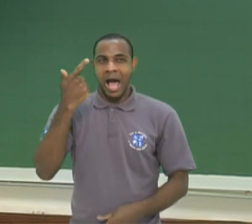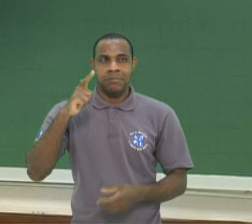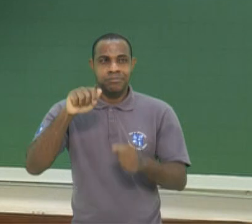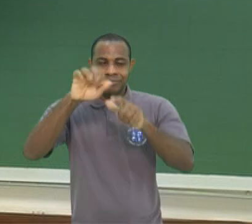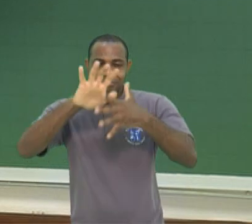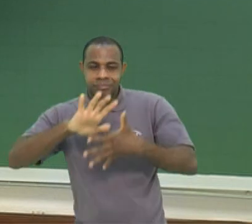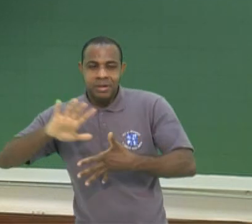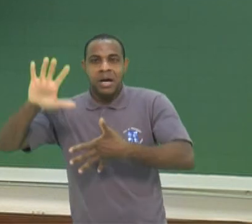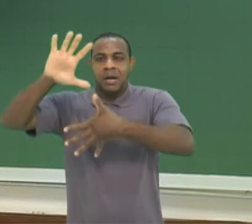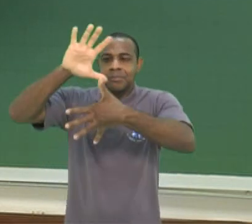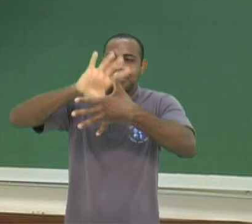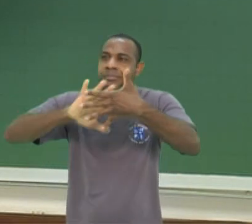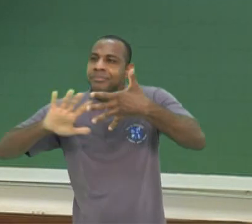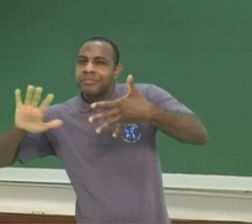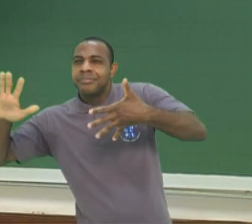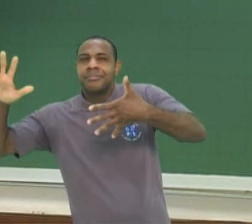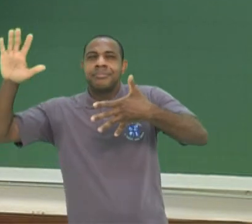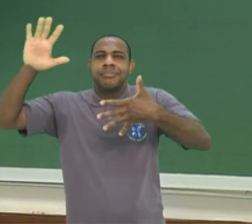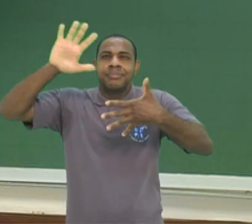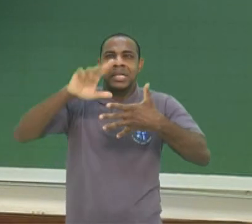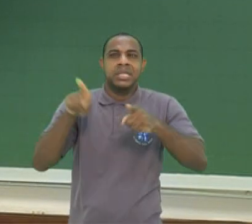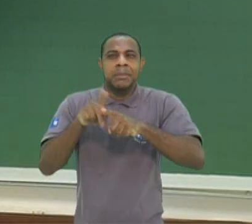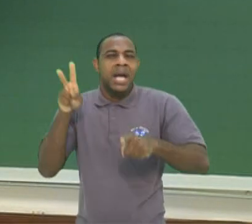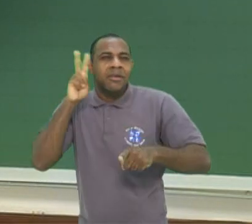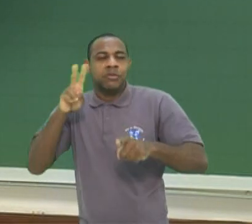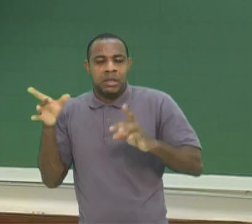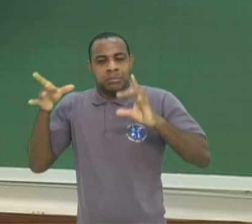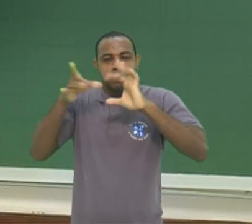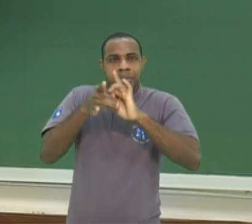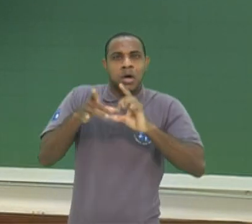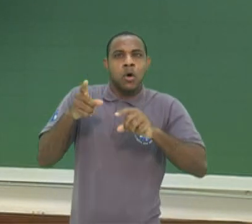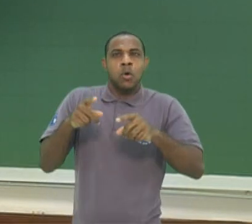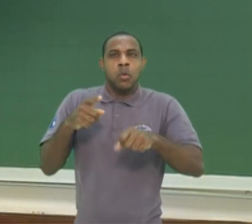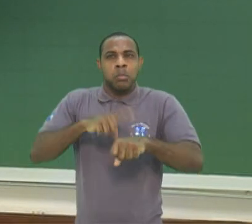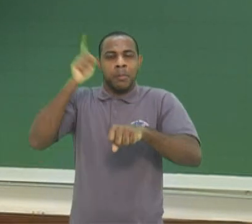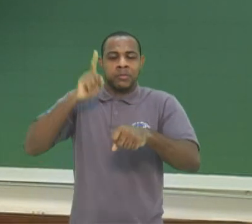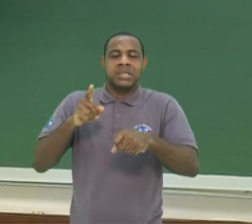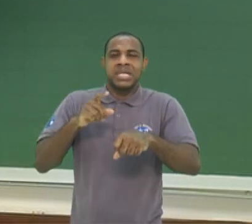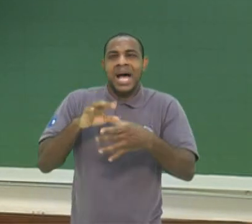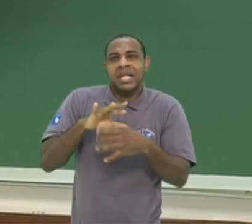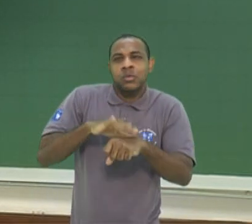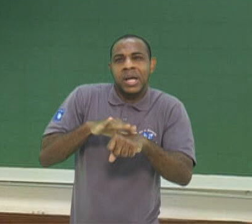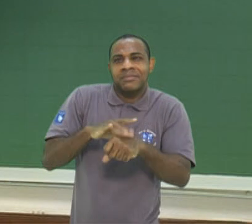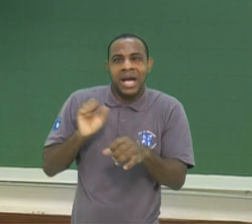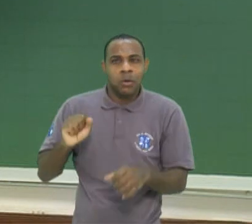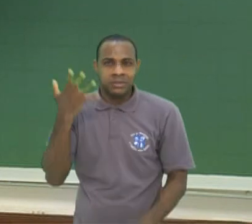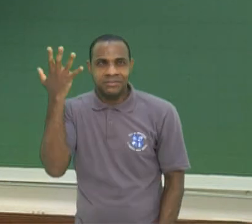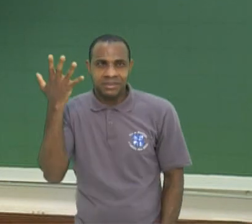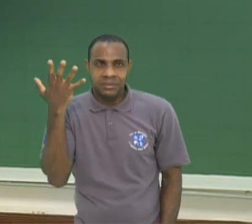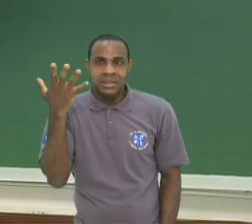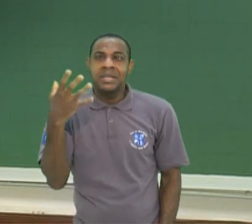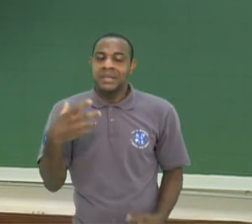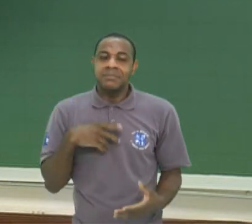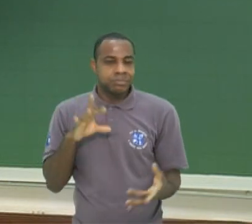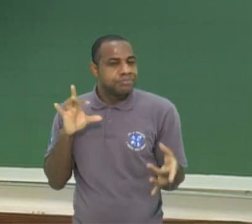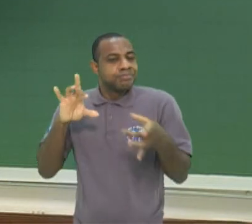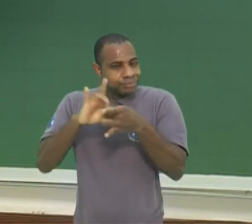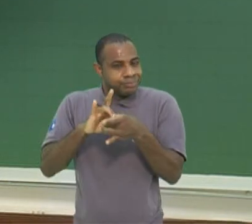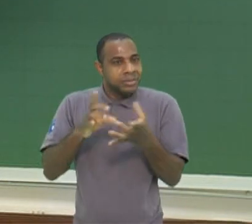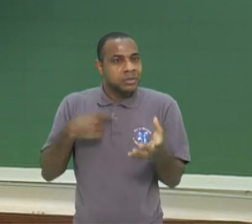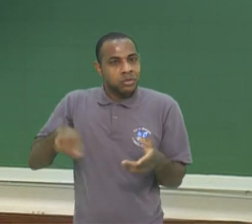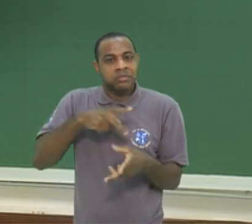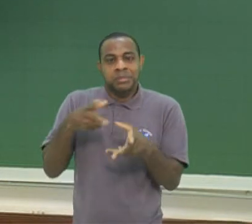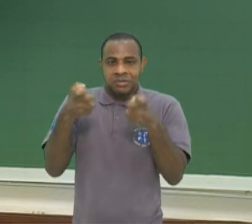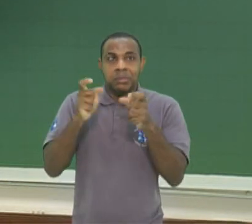incluindo a questão histórica, o momento em que essa doença aconteceu, faz todo sentido da gente perceber que a